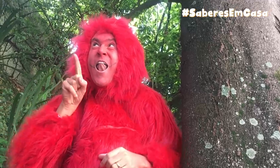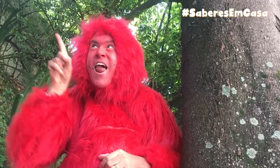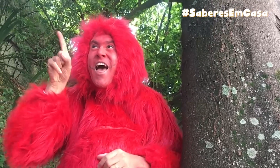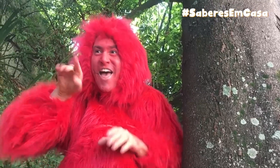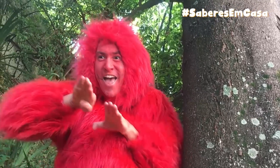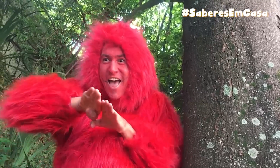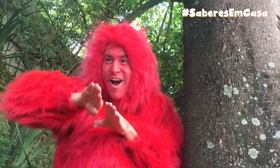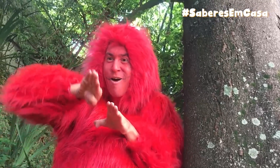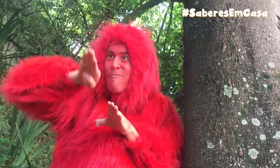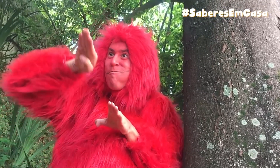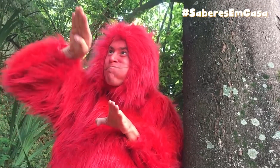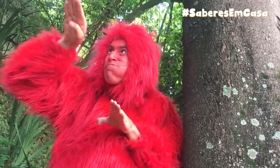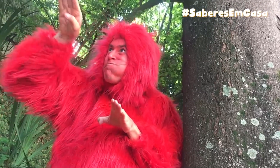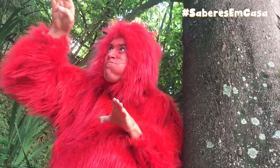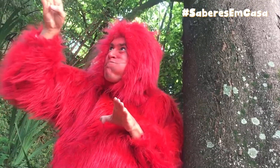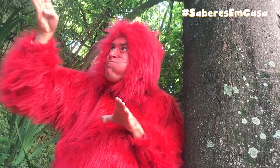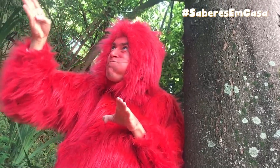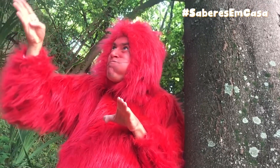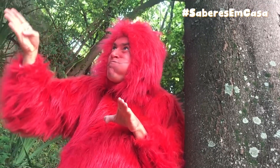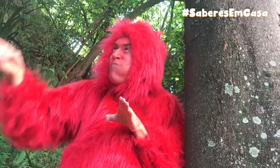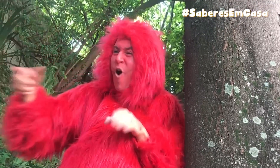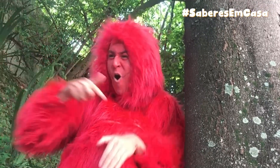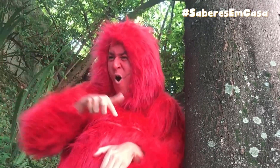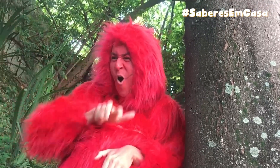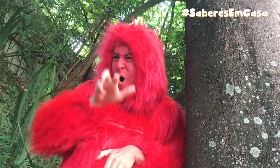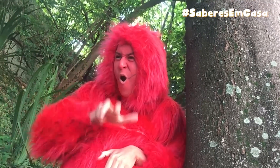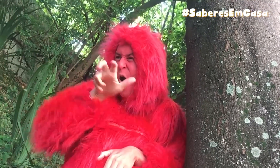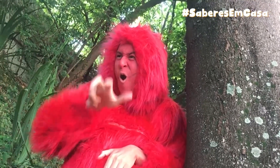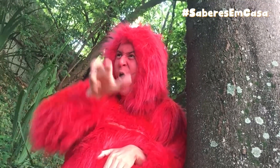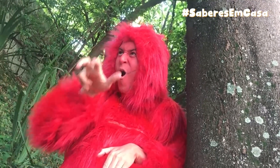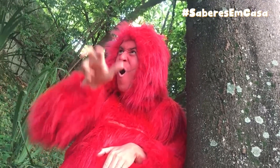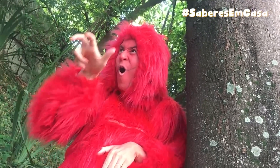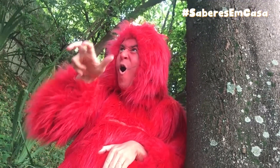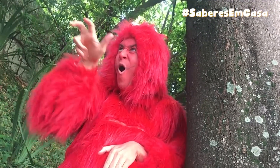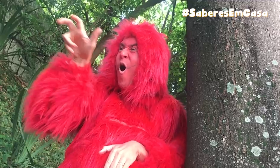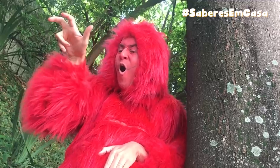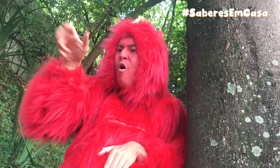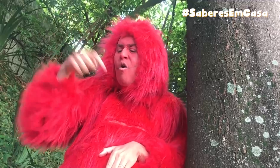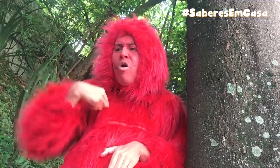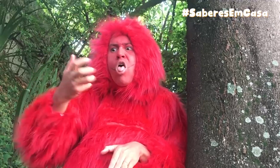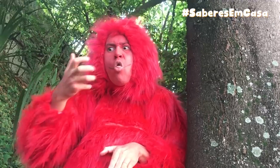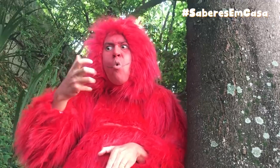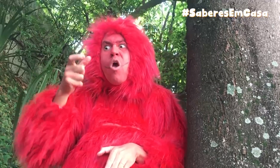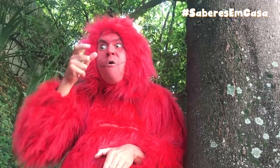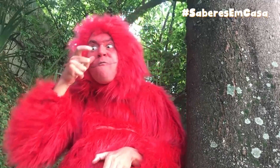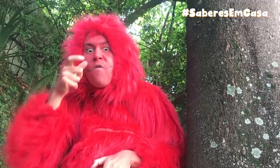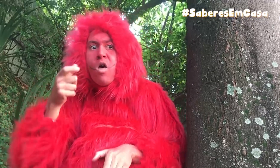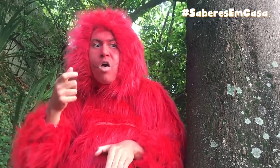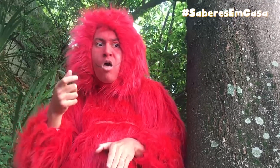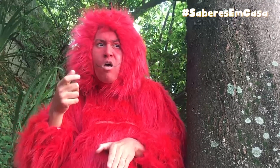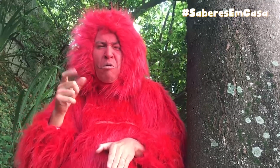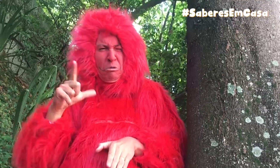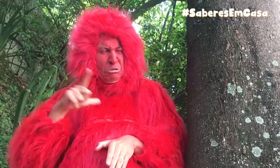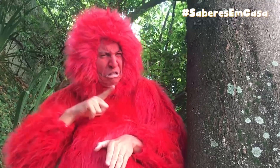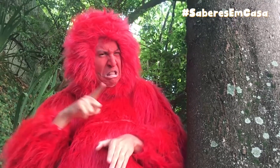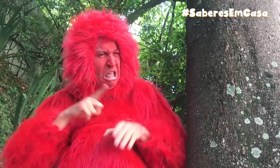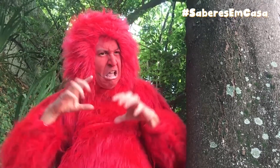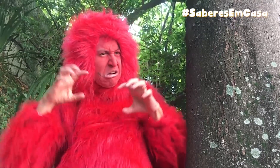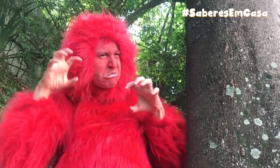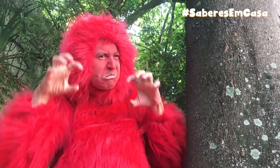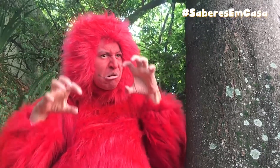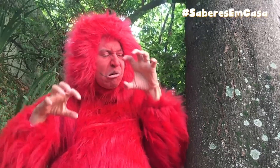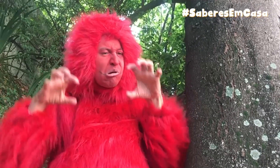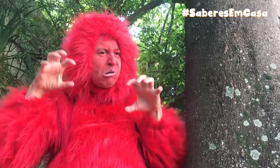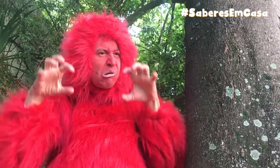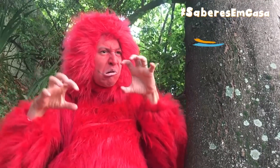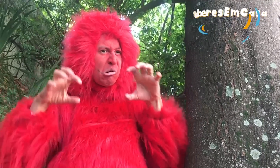Eu quero mesmo é ir lá na montanha. Eu quero subir a montanha. Eu quero ver.